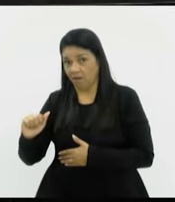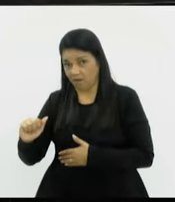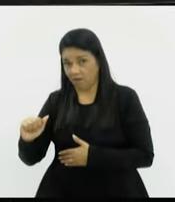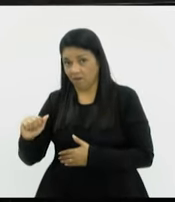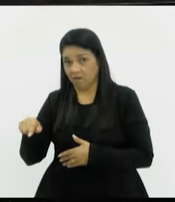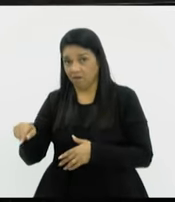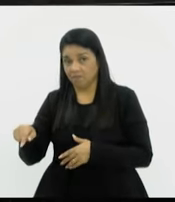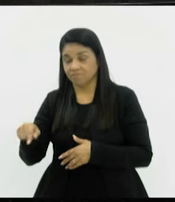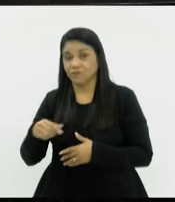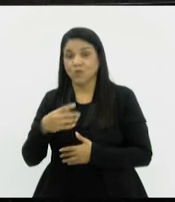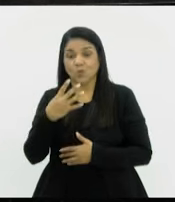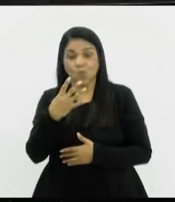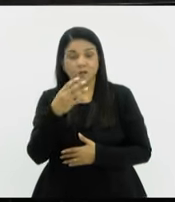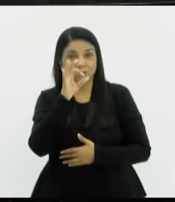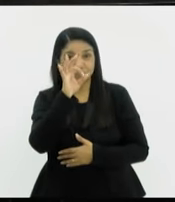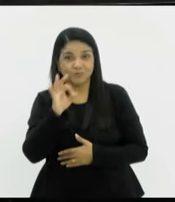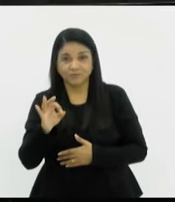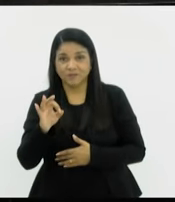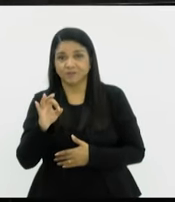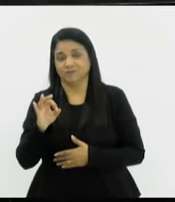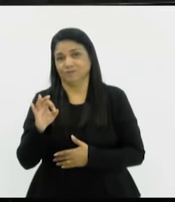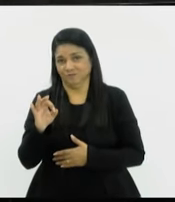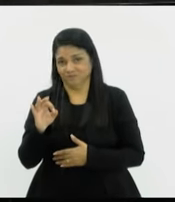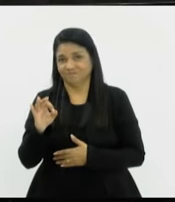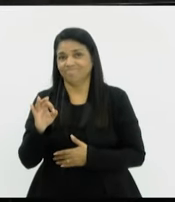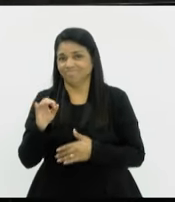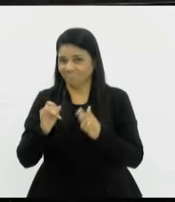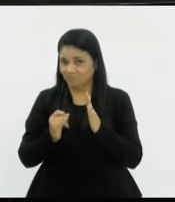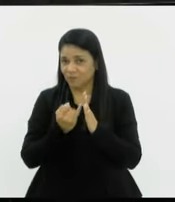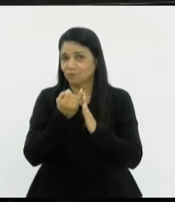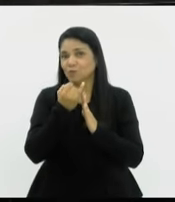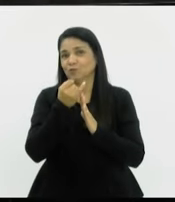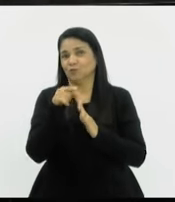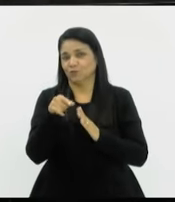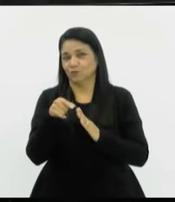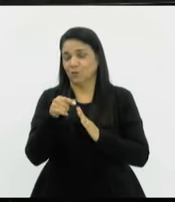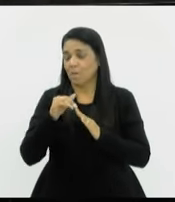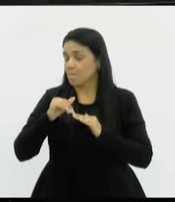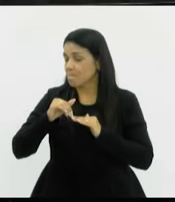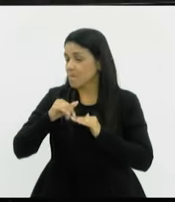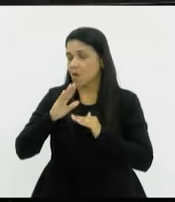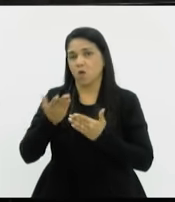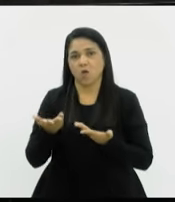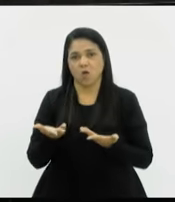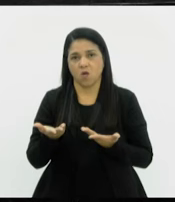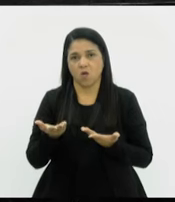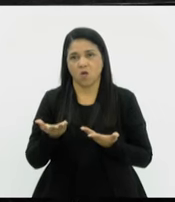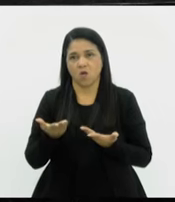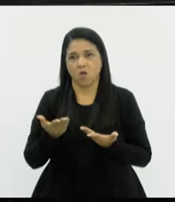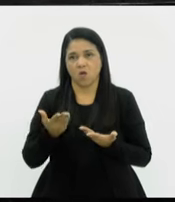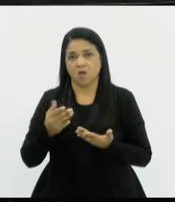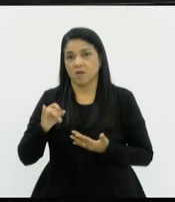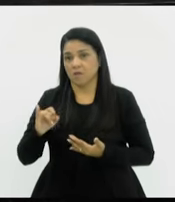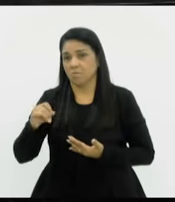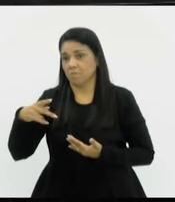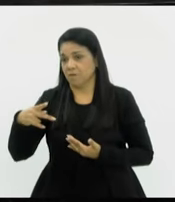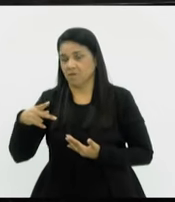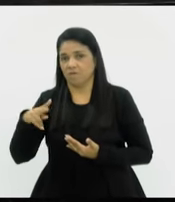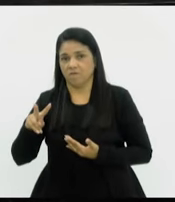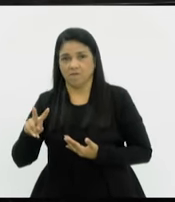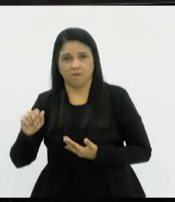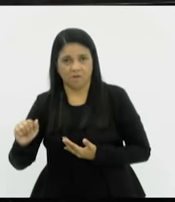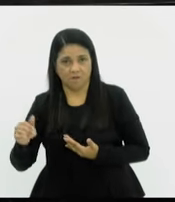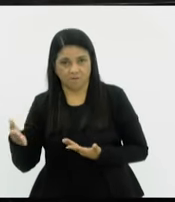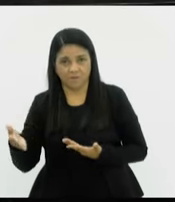4% de alíquota, uma das maiores alíquotas do nosso país. Talvez o senhor não saiba, senhor